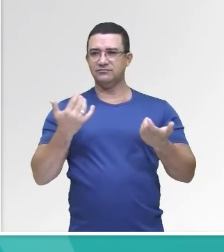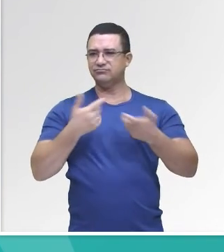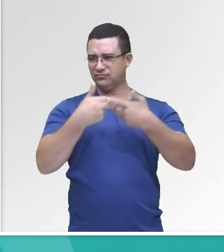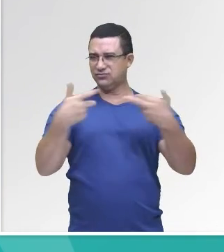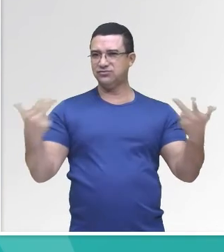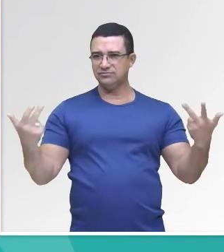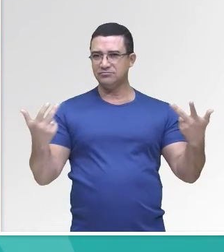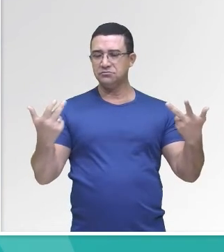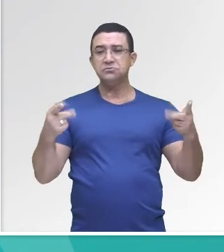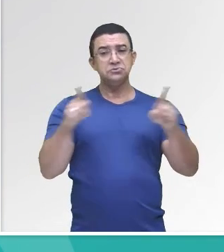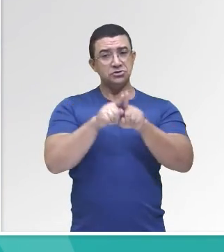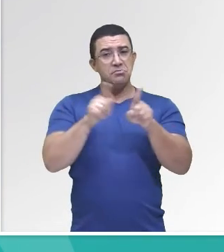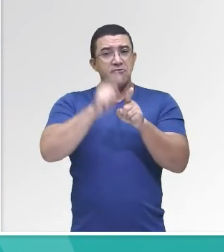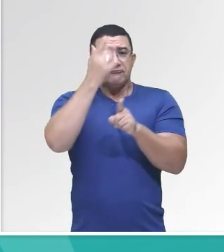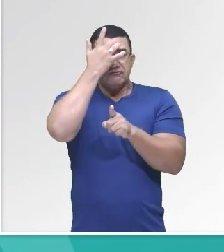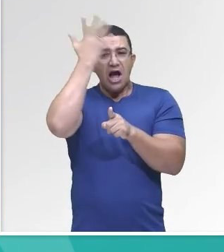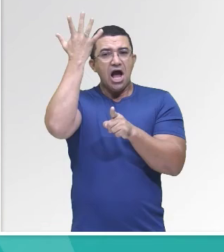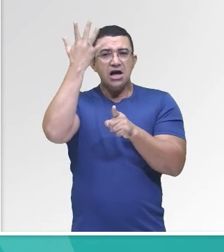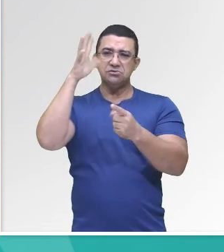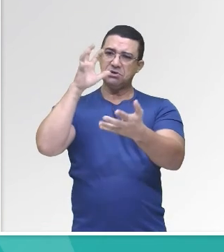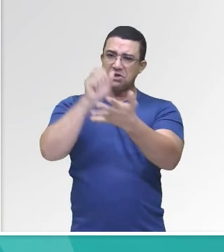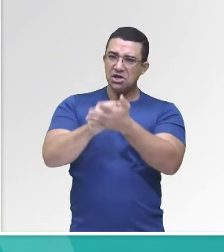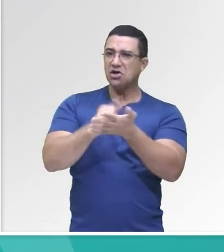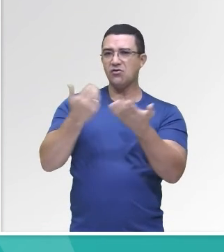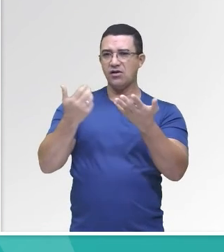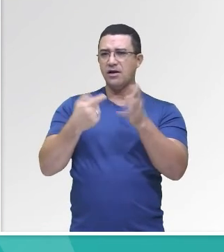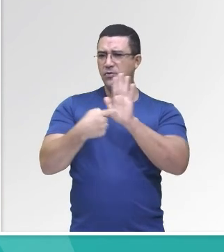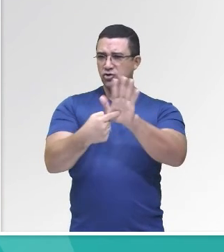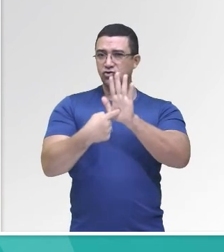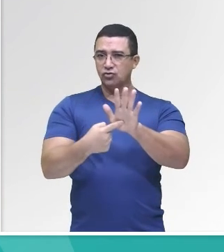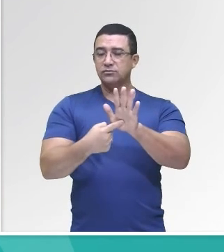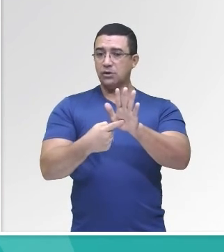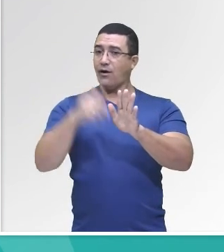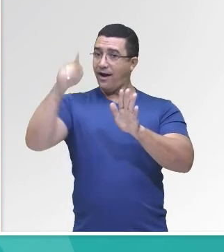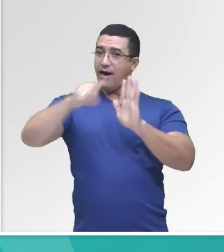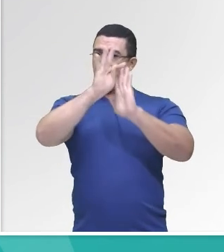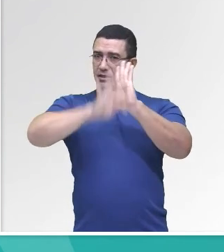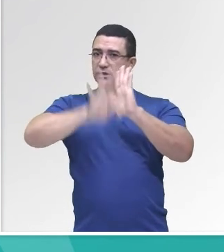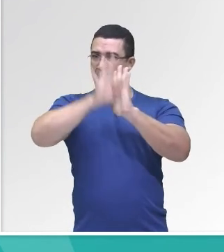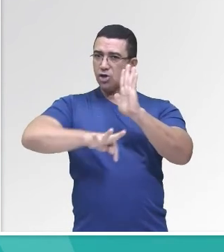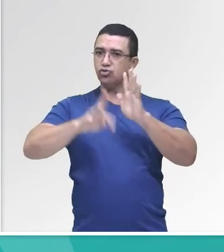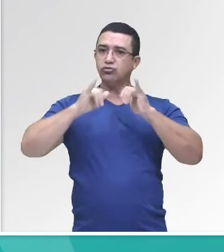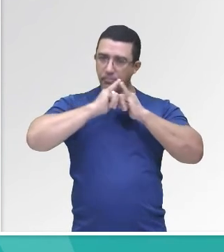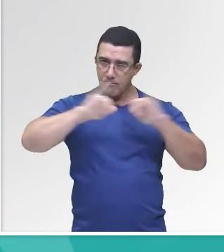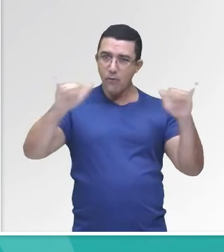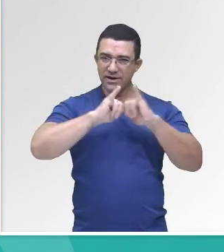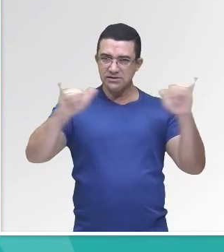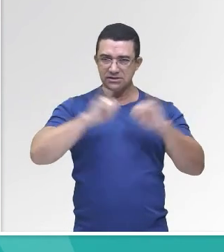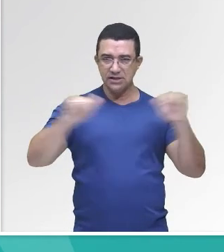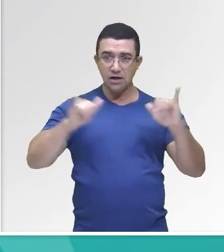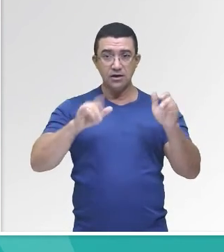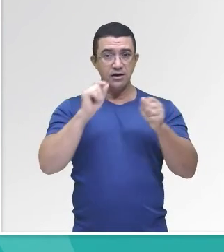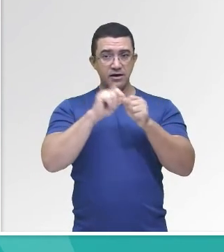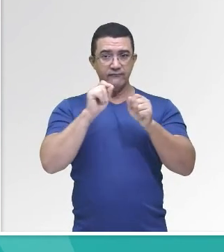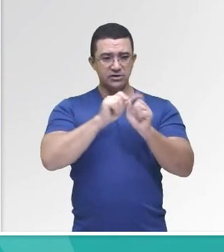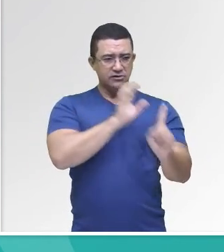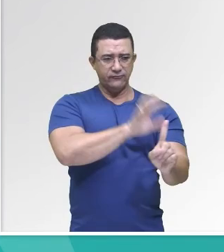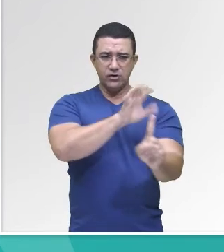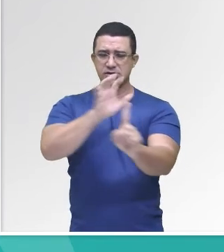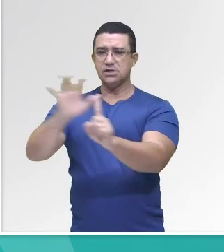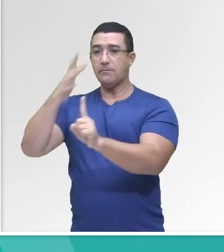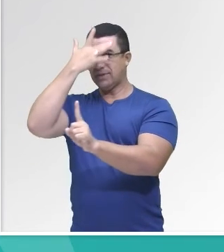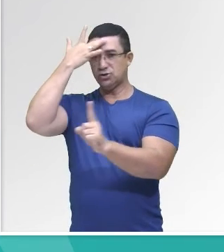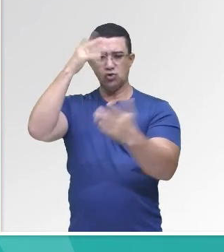certo? Então, isso que é um texto publicitário, fazer com que o possível, quem está